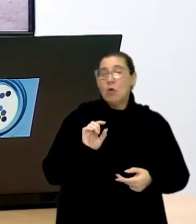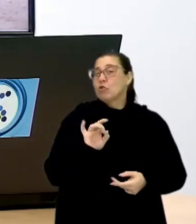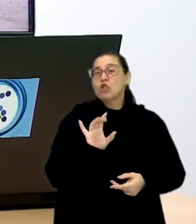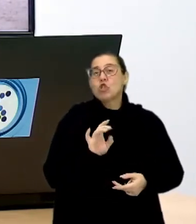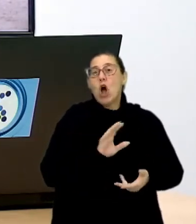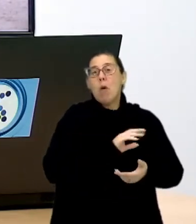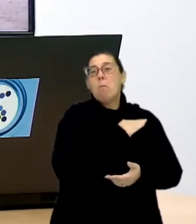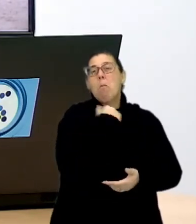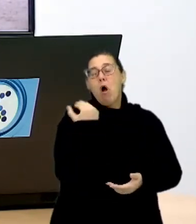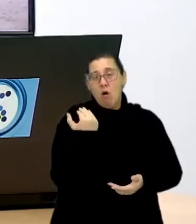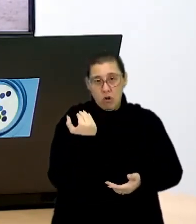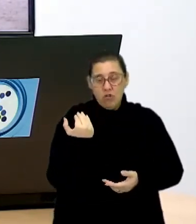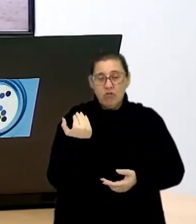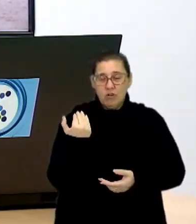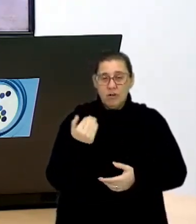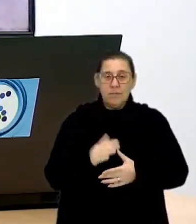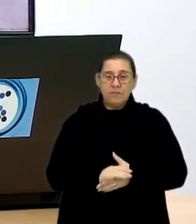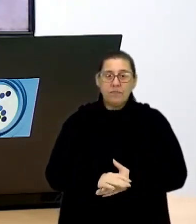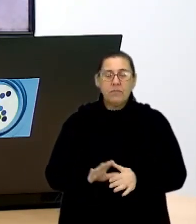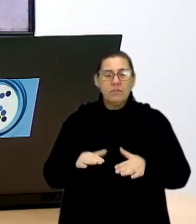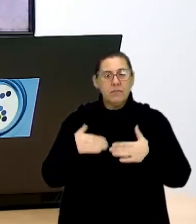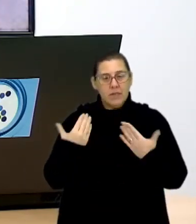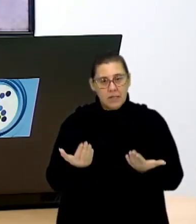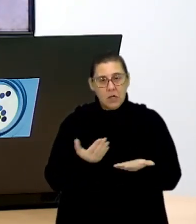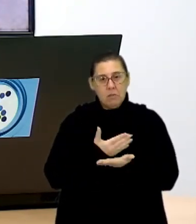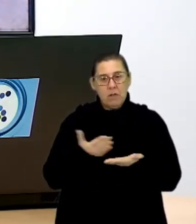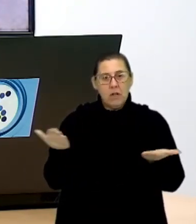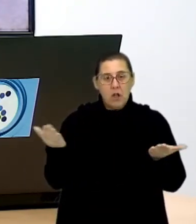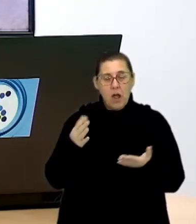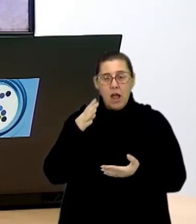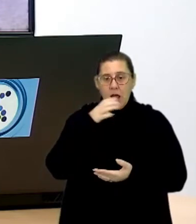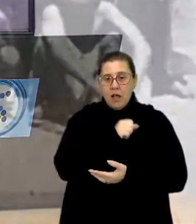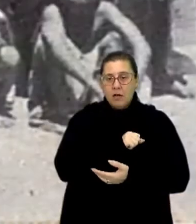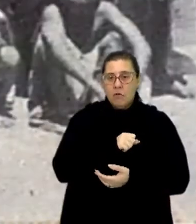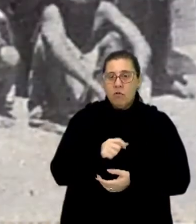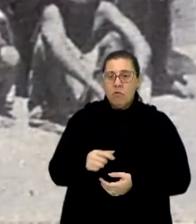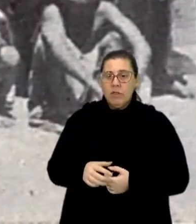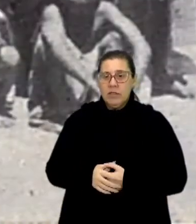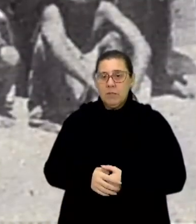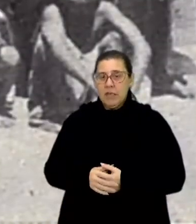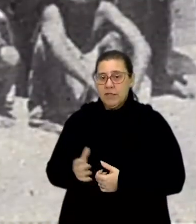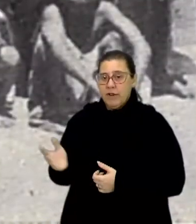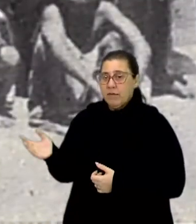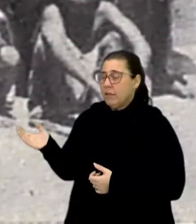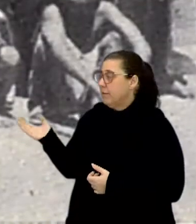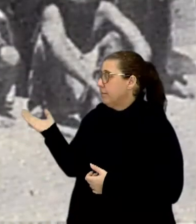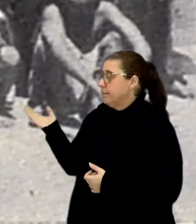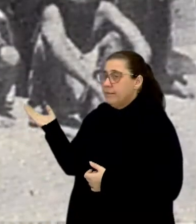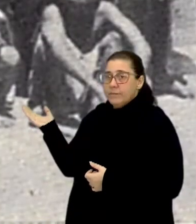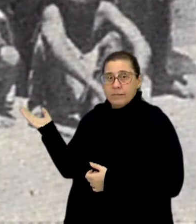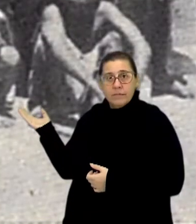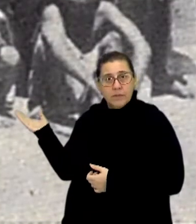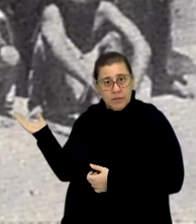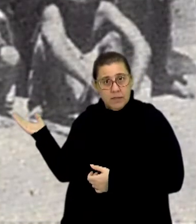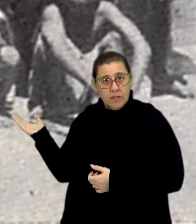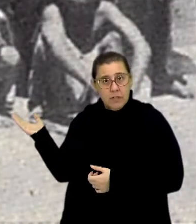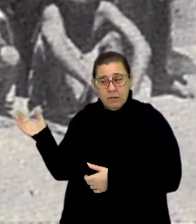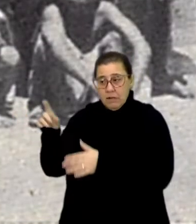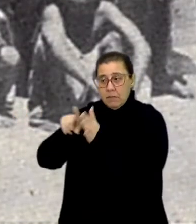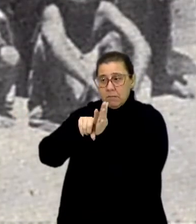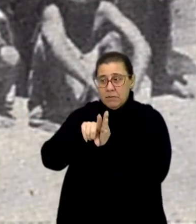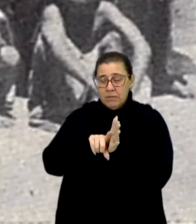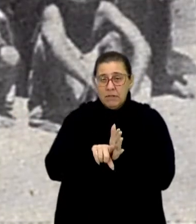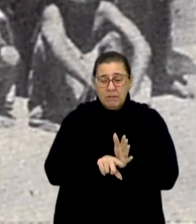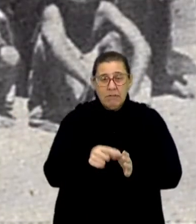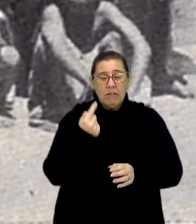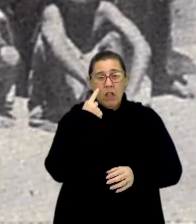assassinato. E para a gente entrar aqui rapidamente, só no último ponto para vocês assumirem a pesquisa, nós